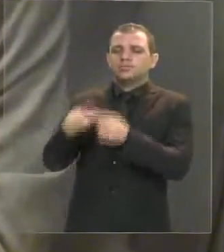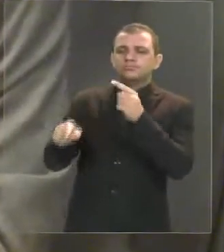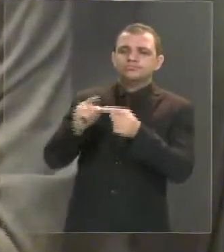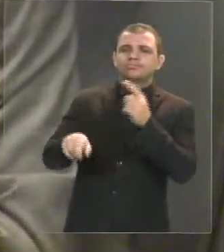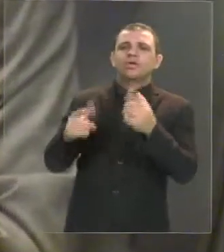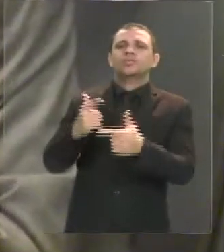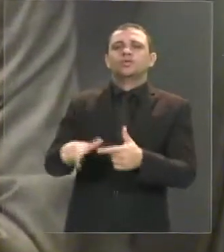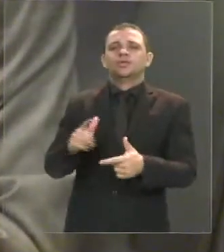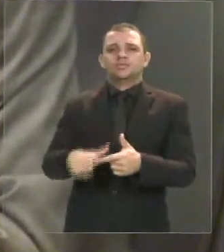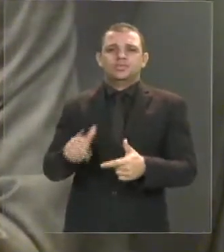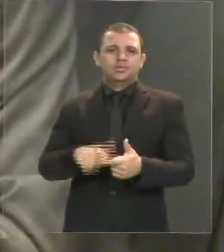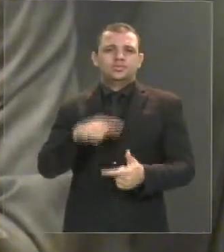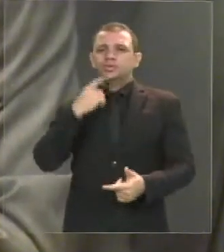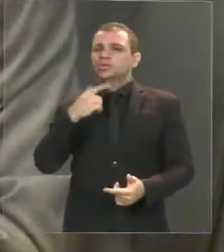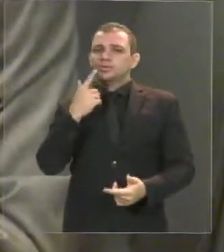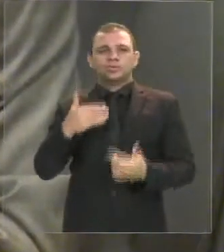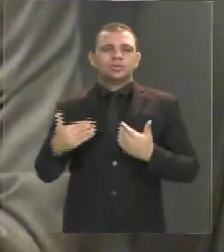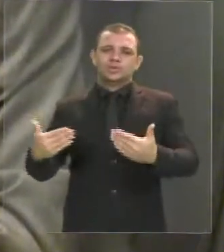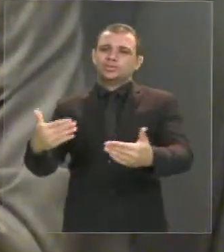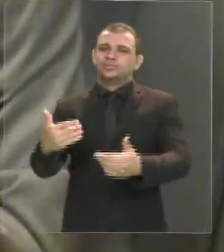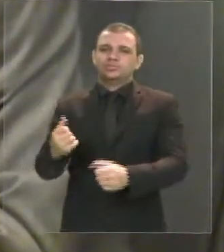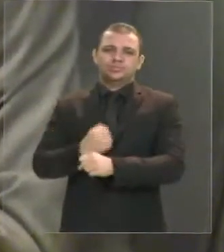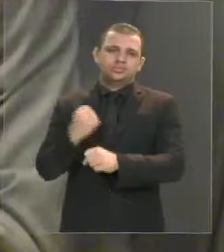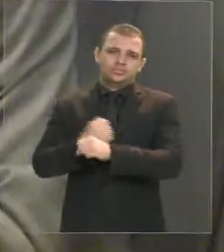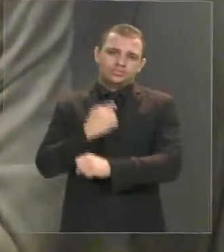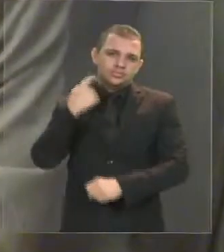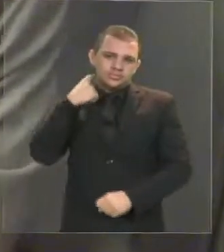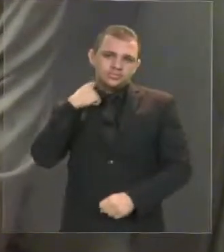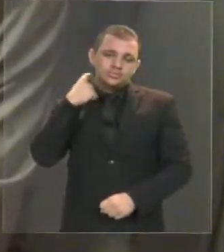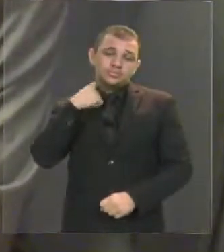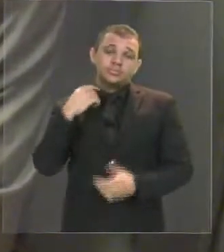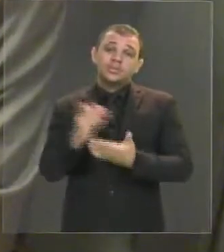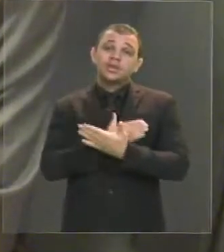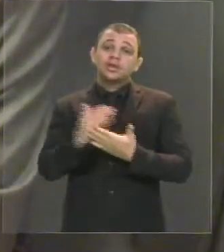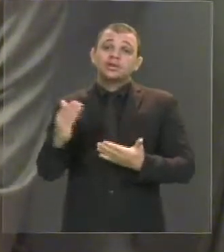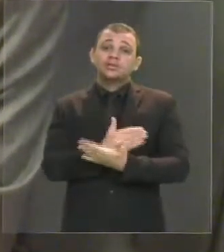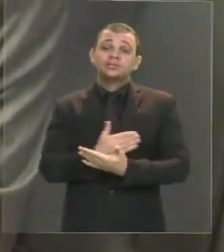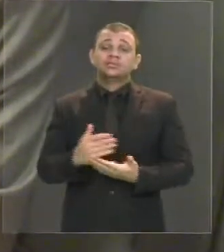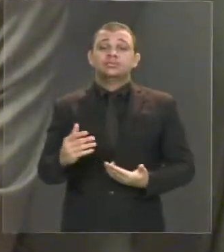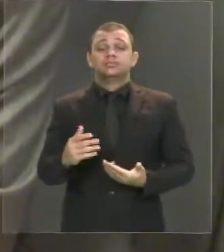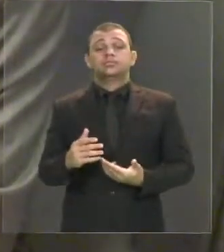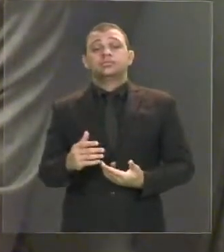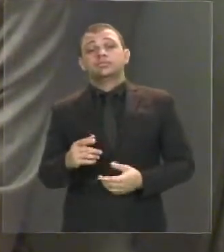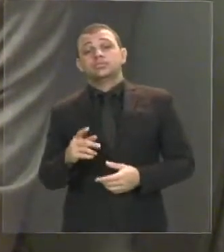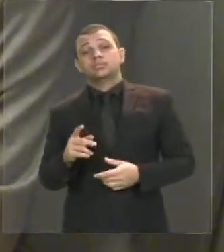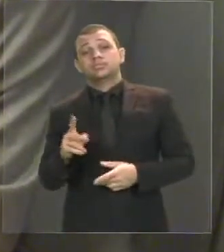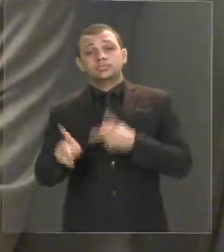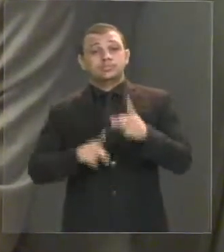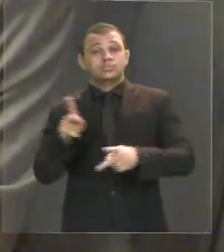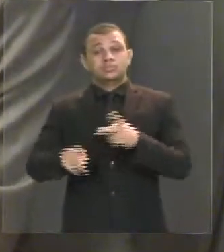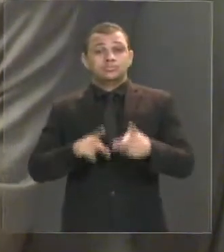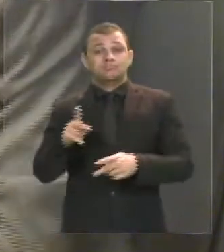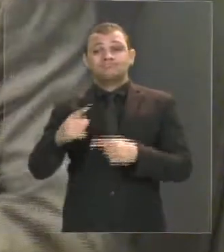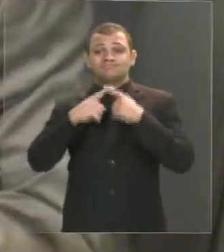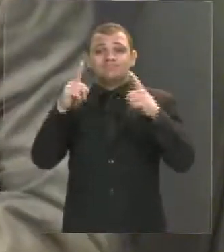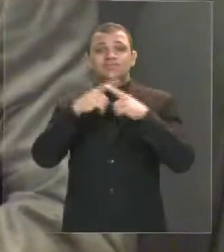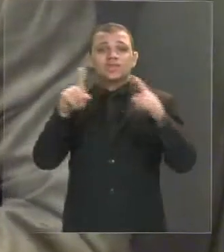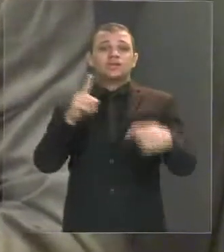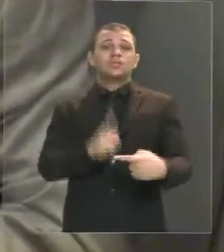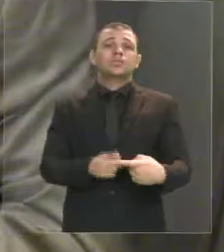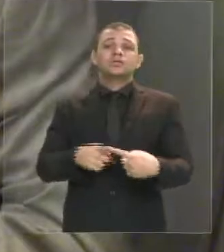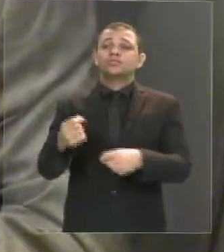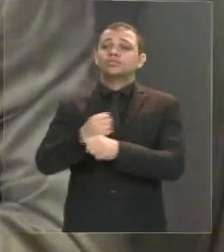a continuidade da execução daquele hospital. E, por muitas vezes, a população cobrava ali, e cobra a execução, e o governador, já